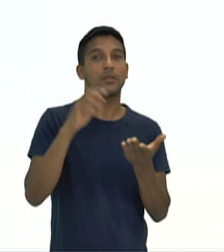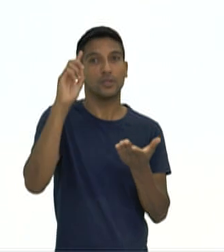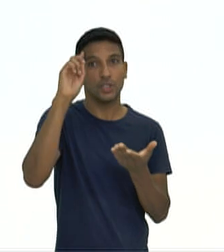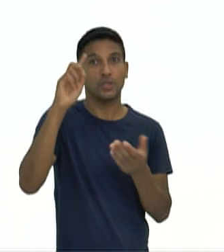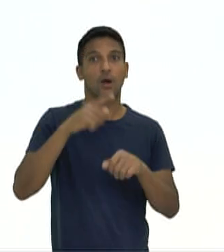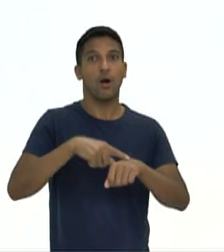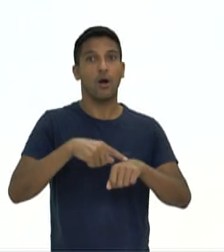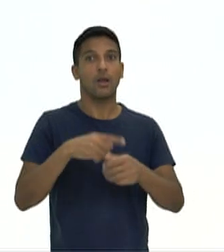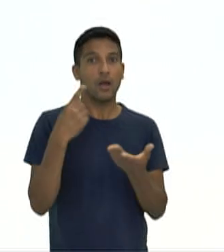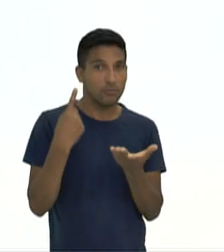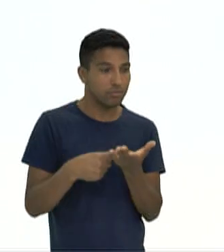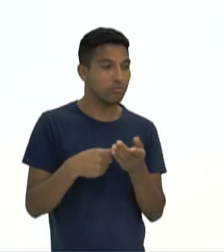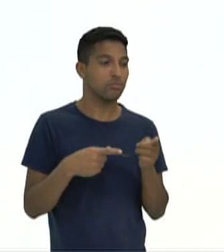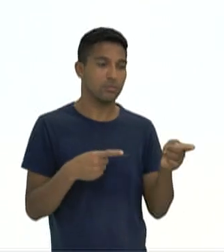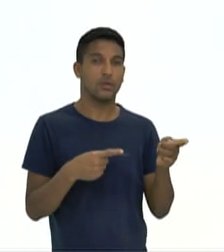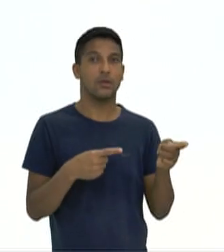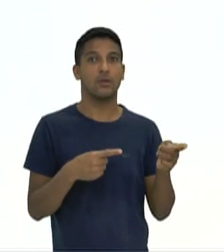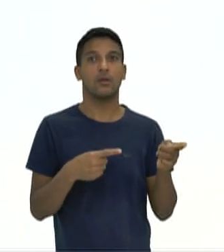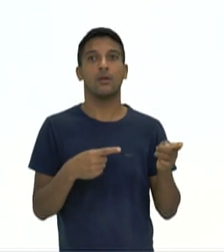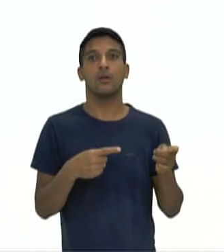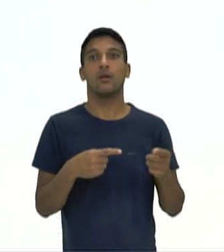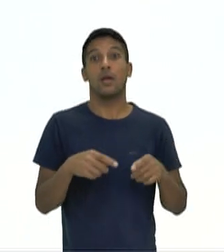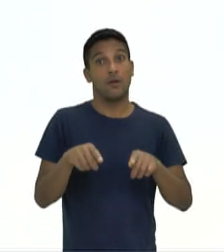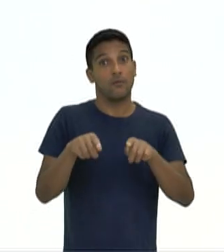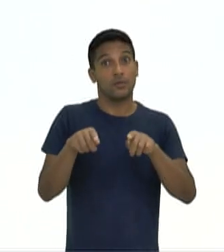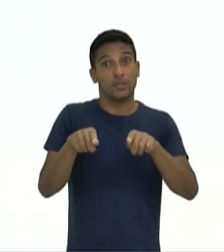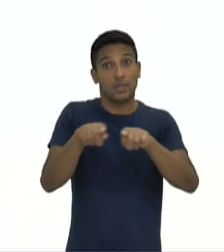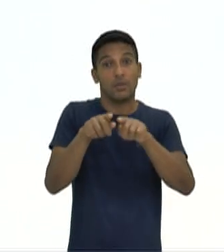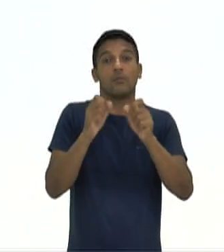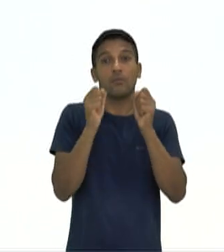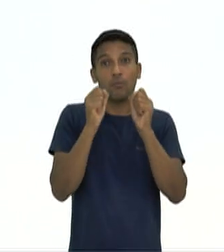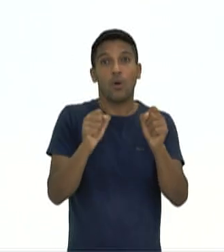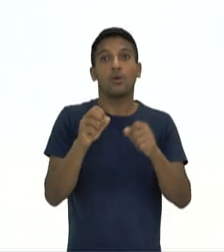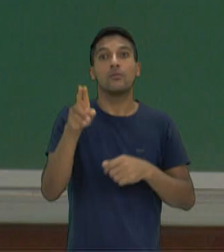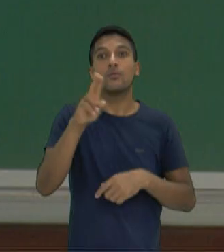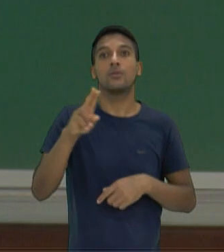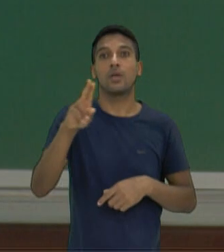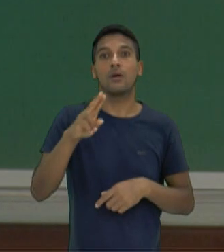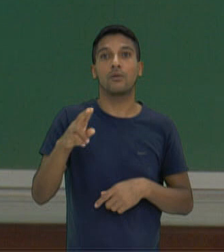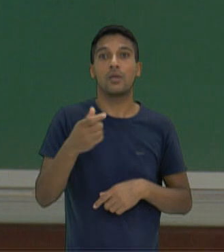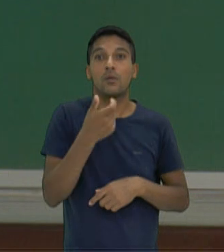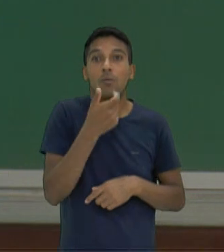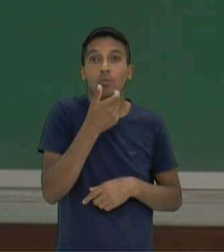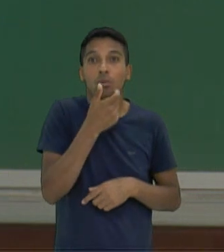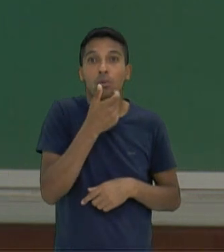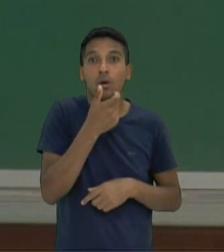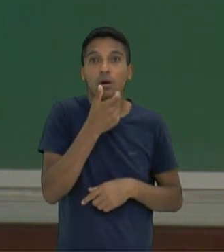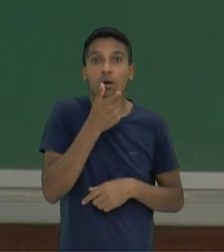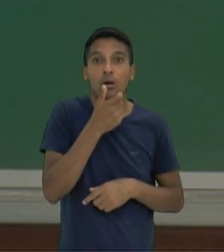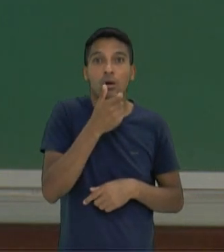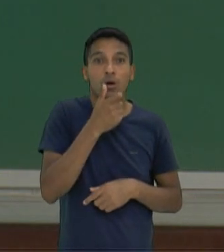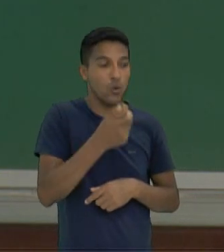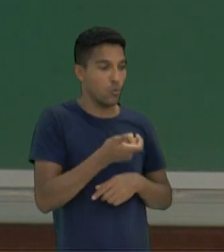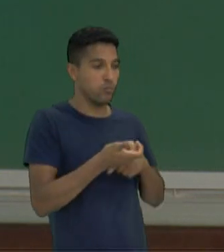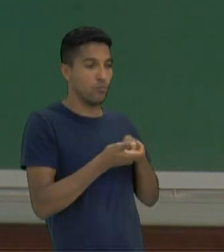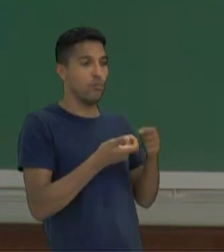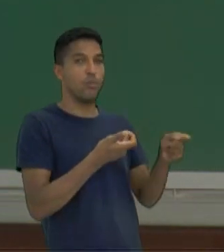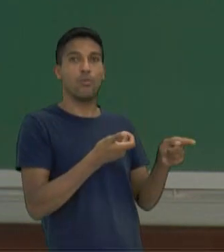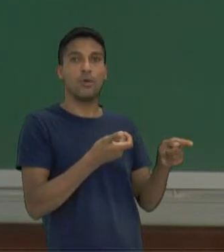do celular ou um outro equipamento para que você se atente apenas ao entrevistado e não precise anotar as